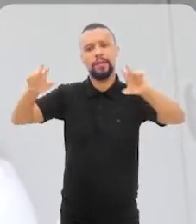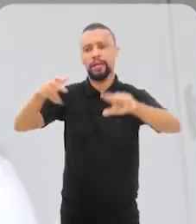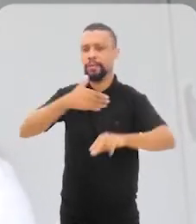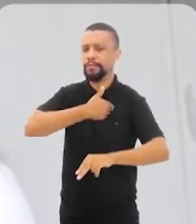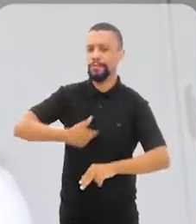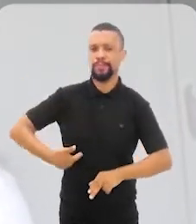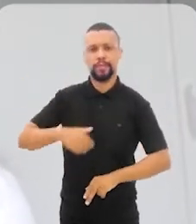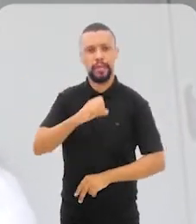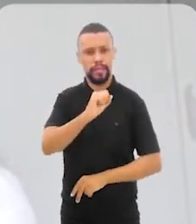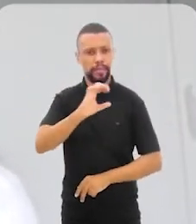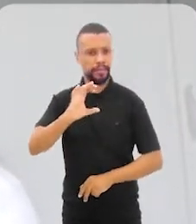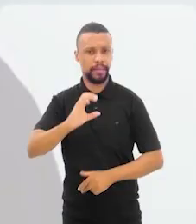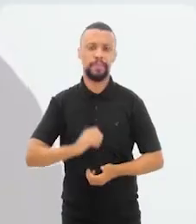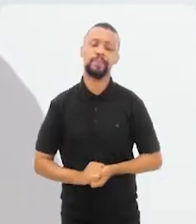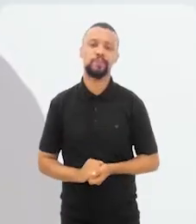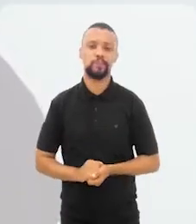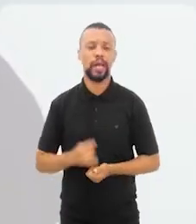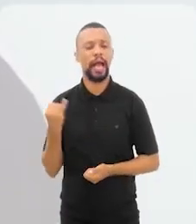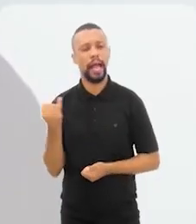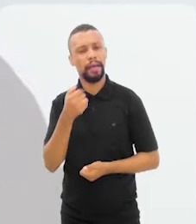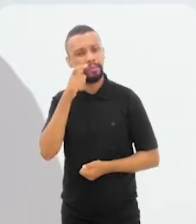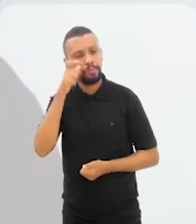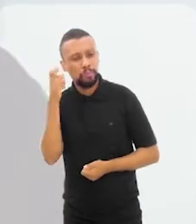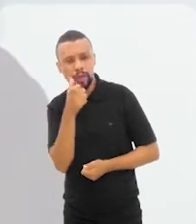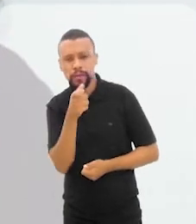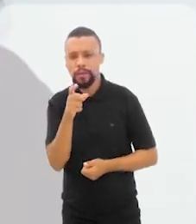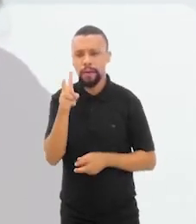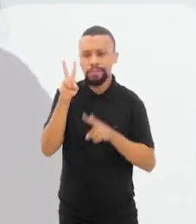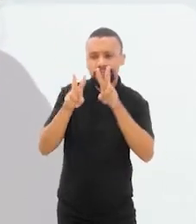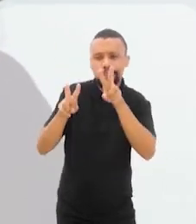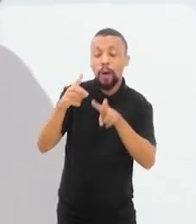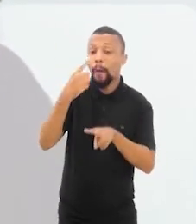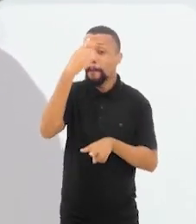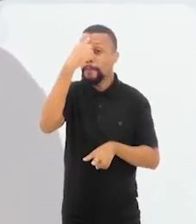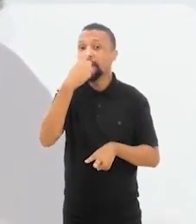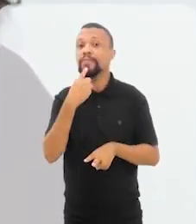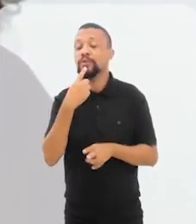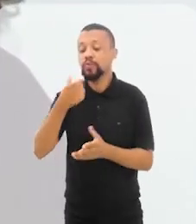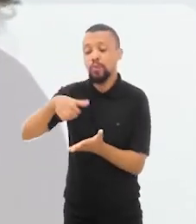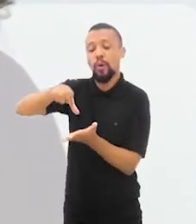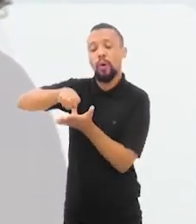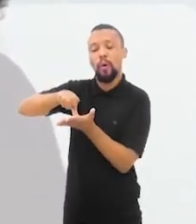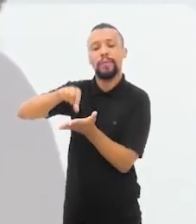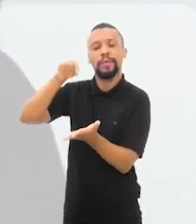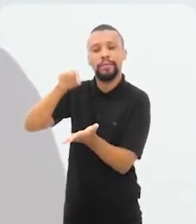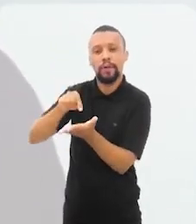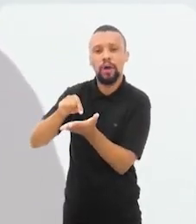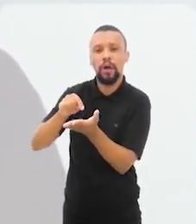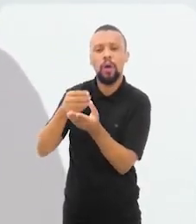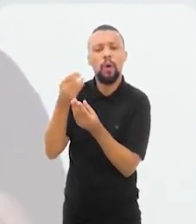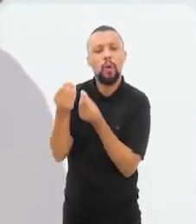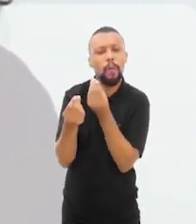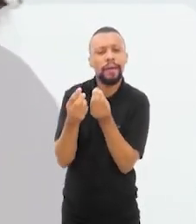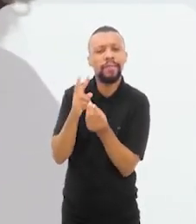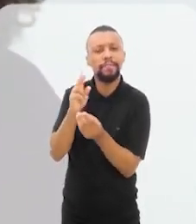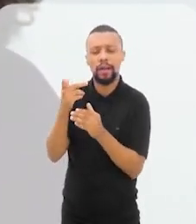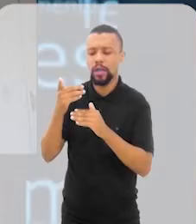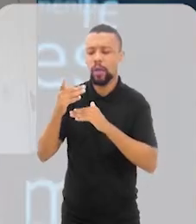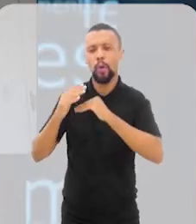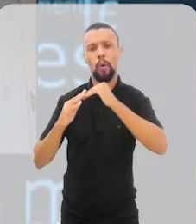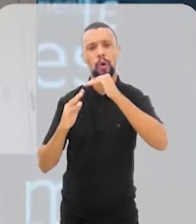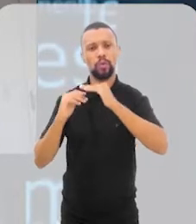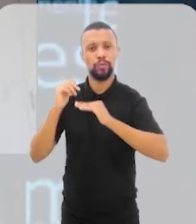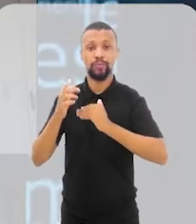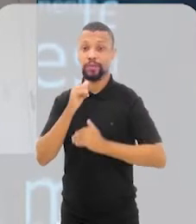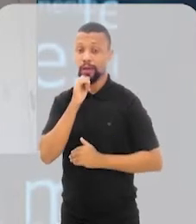pelo Estado. Interessante da gente observar, né, os perfis dos observatórios e como eles vão se construindo, é que o